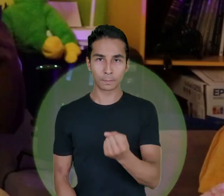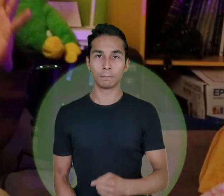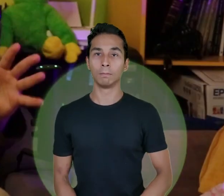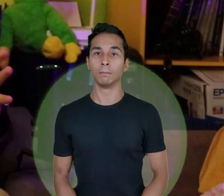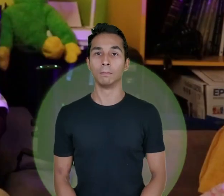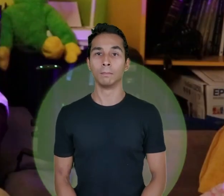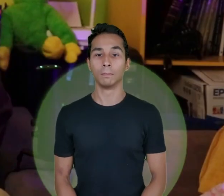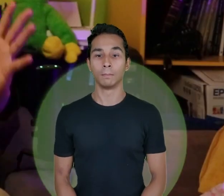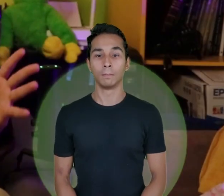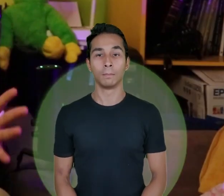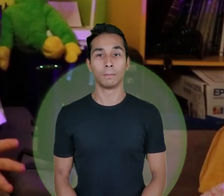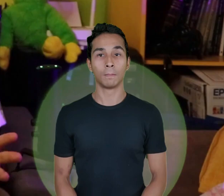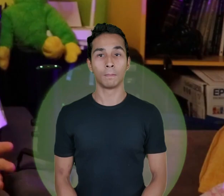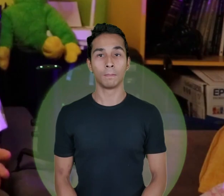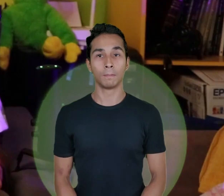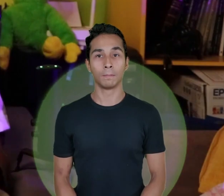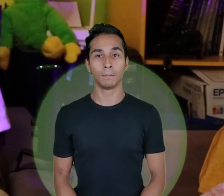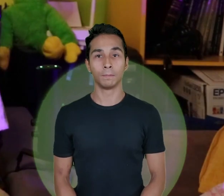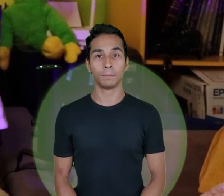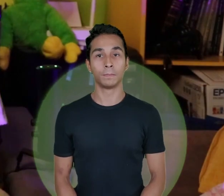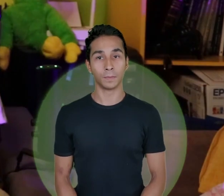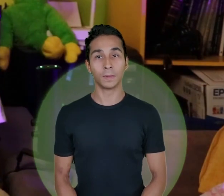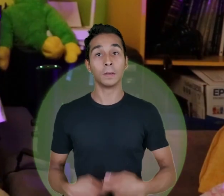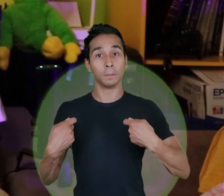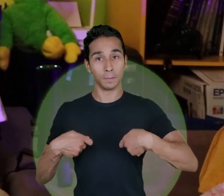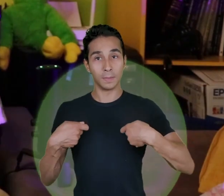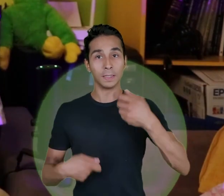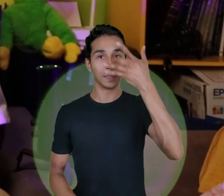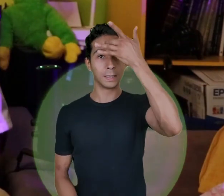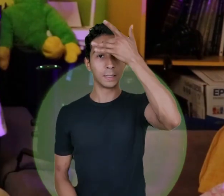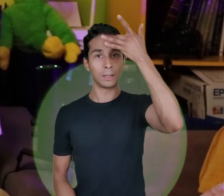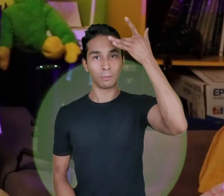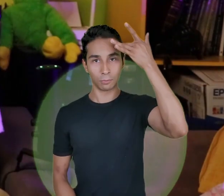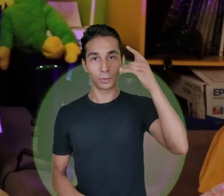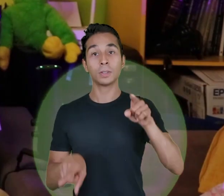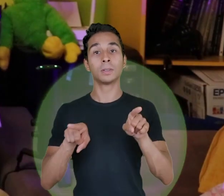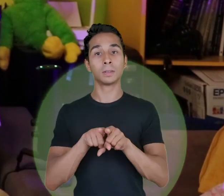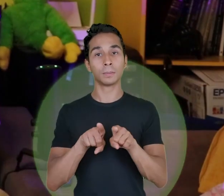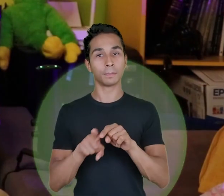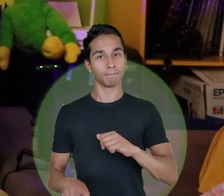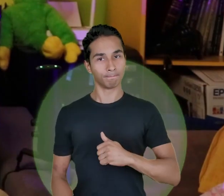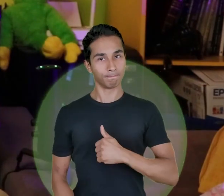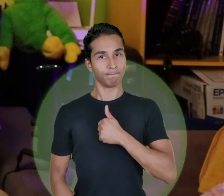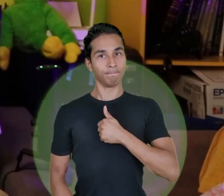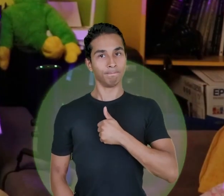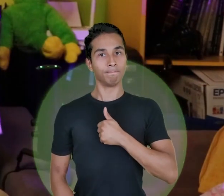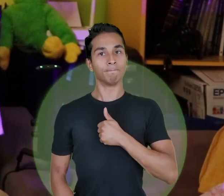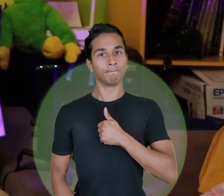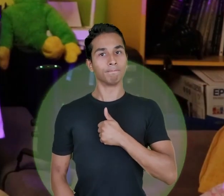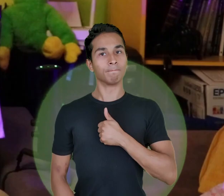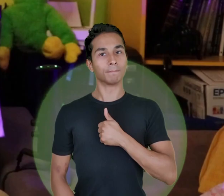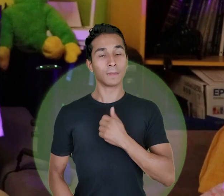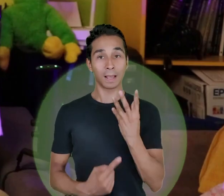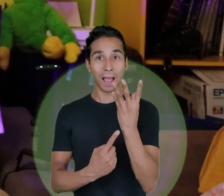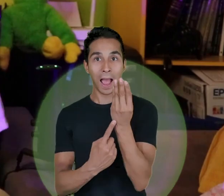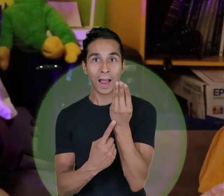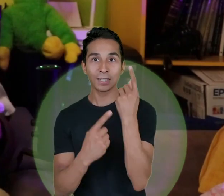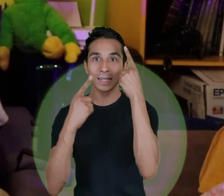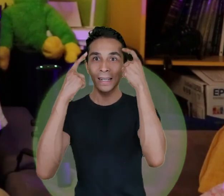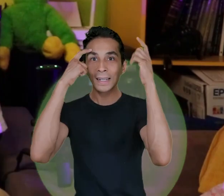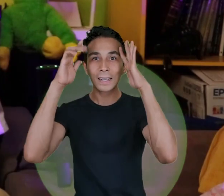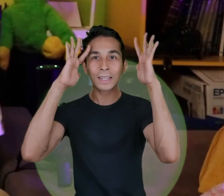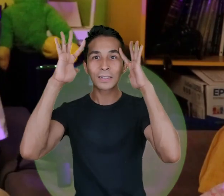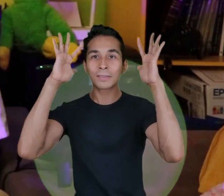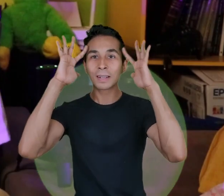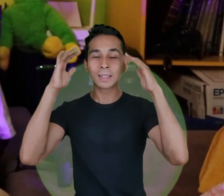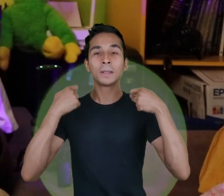indignada! Muita coisa que envolve aí a saúde mental e principalmente a autoestima. E quando a gente fala de arte e criatividade, se a gente não